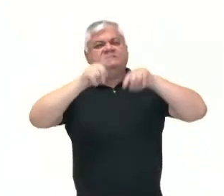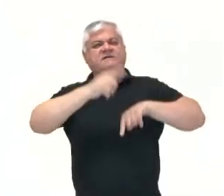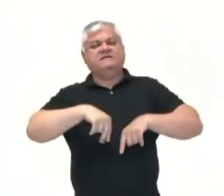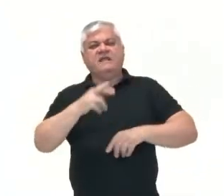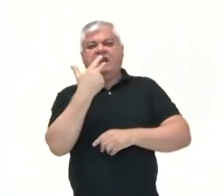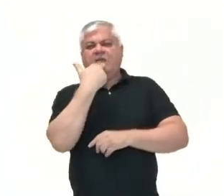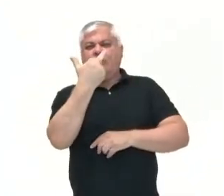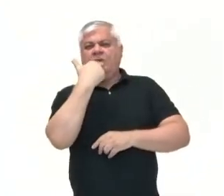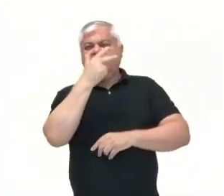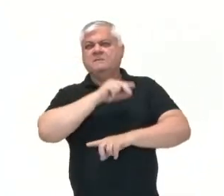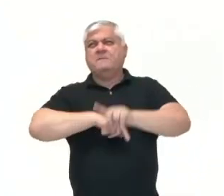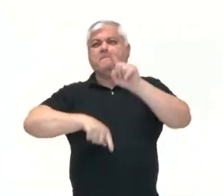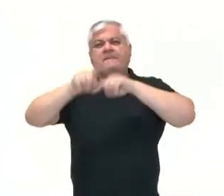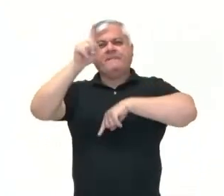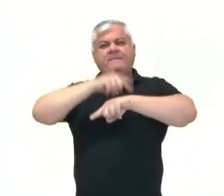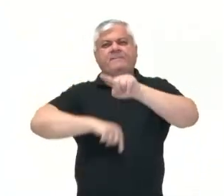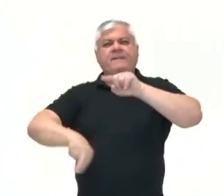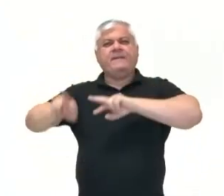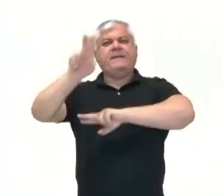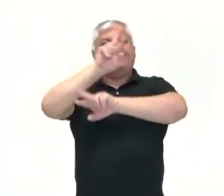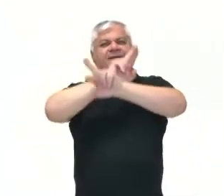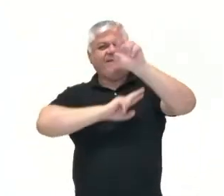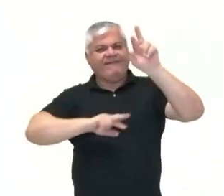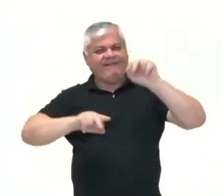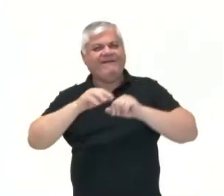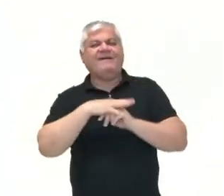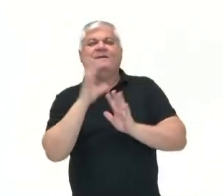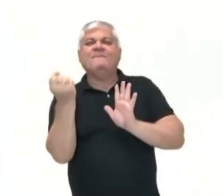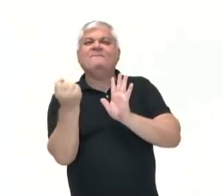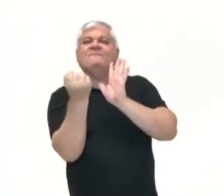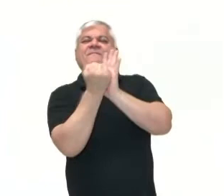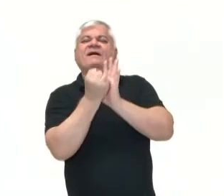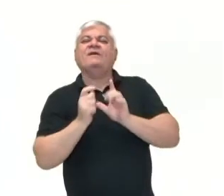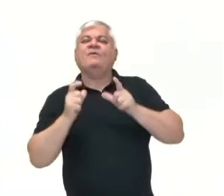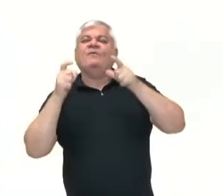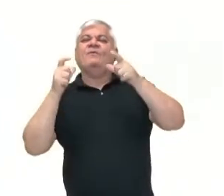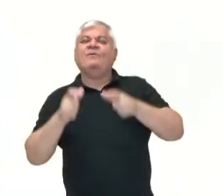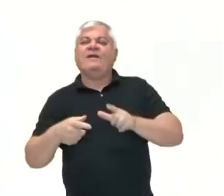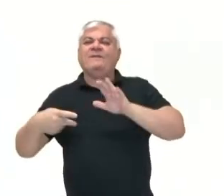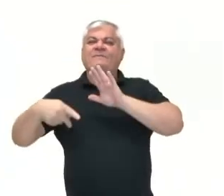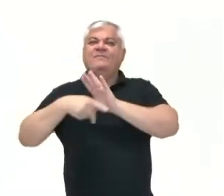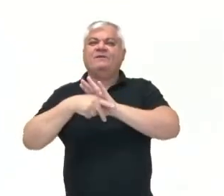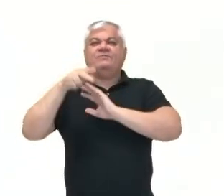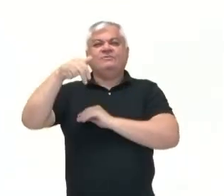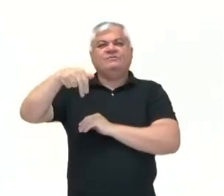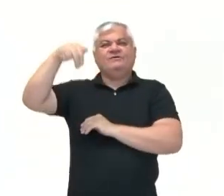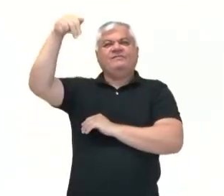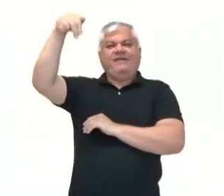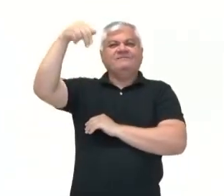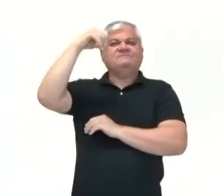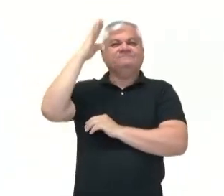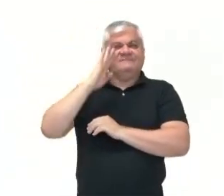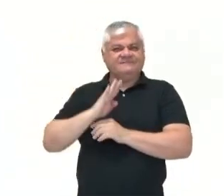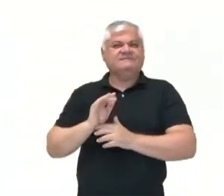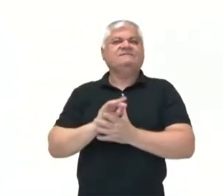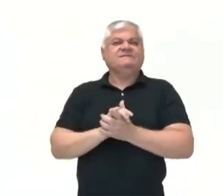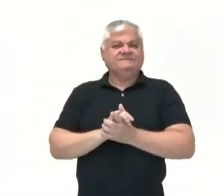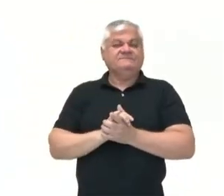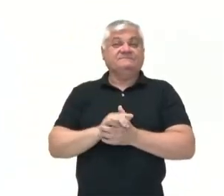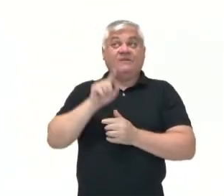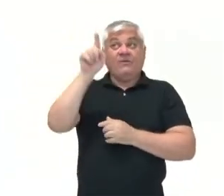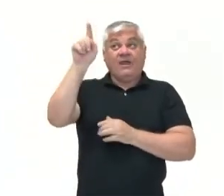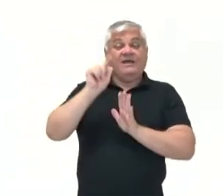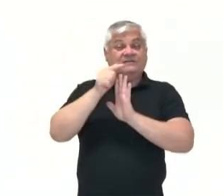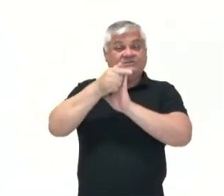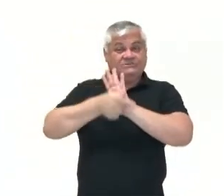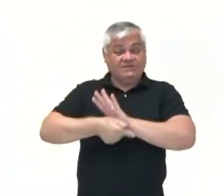regional, ou seja, marcas específicas da linguagem do Nordeste brasileiro, onde esse gênero literário